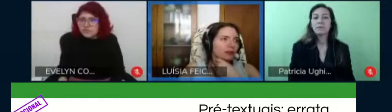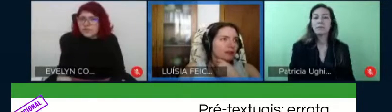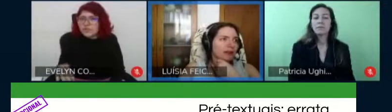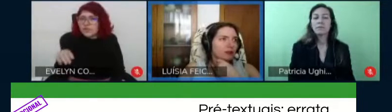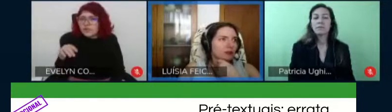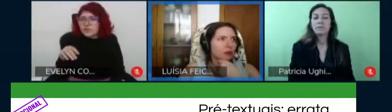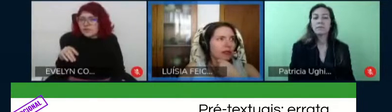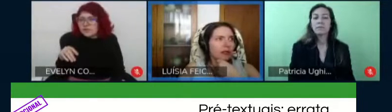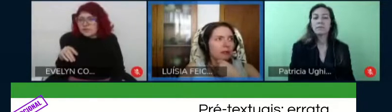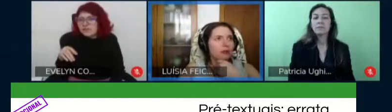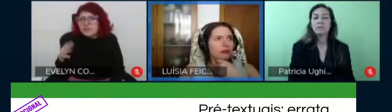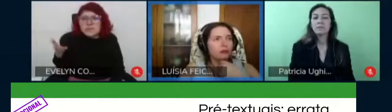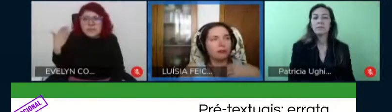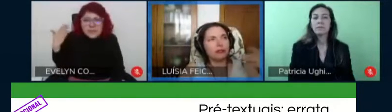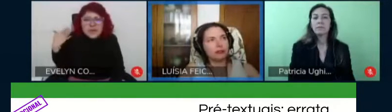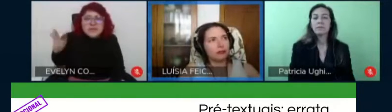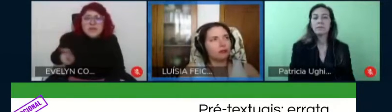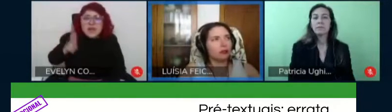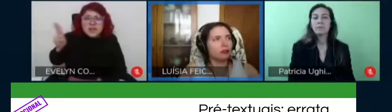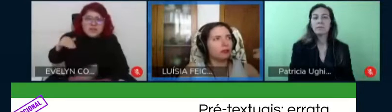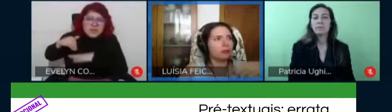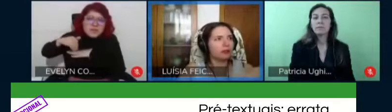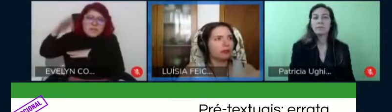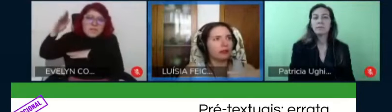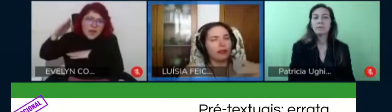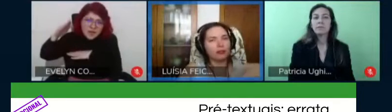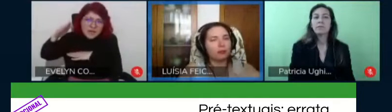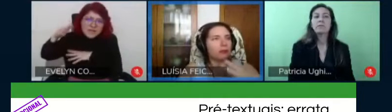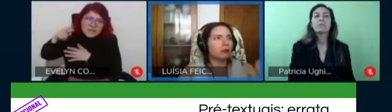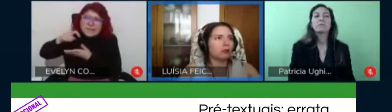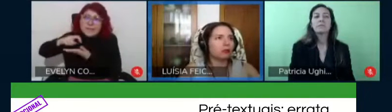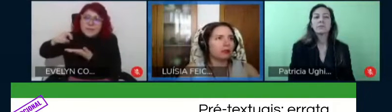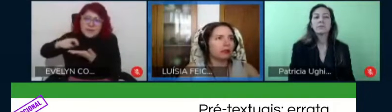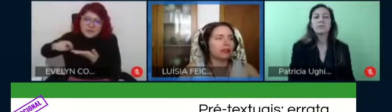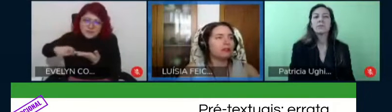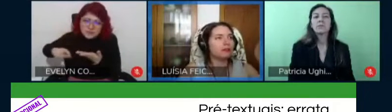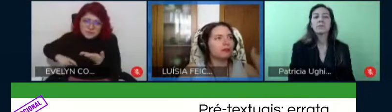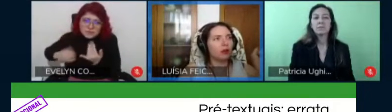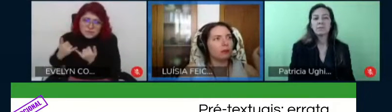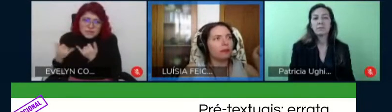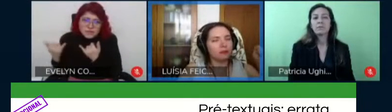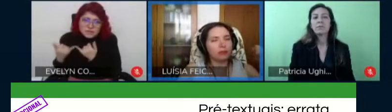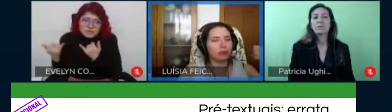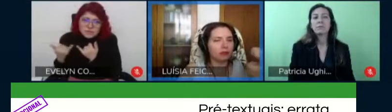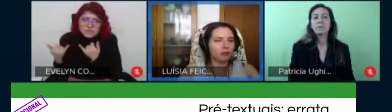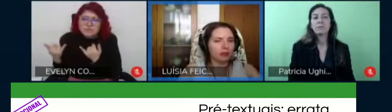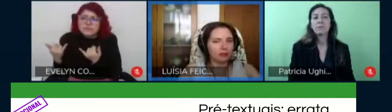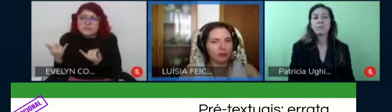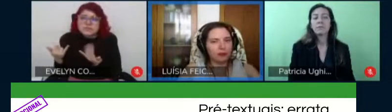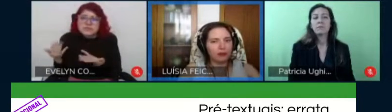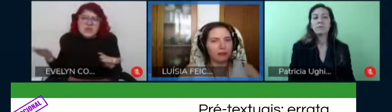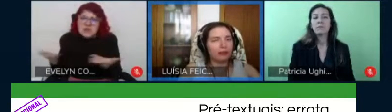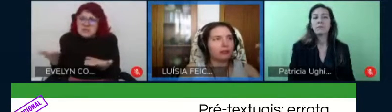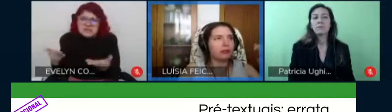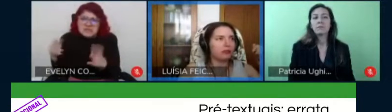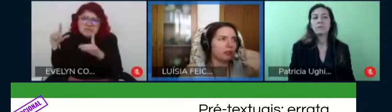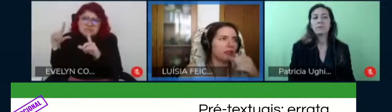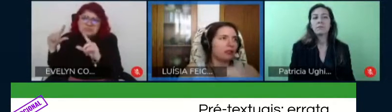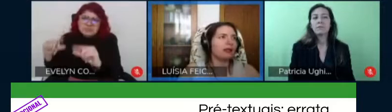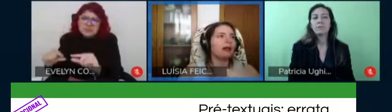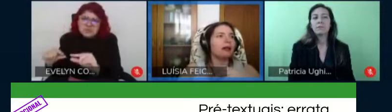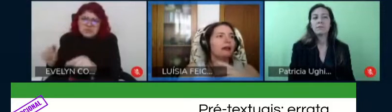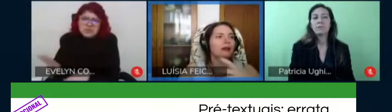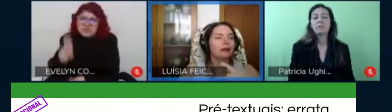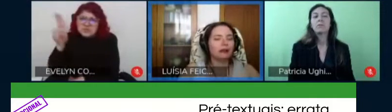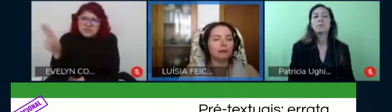eu usava-se mais quando era época de impressão, então precisava já imprimir 3 cópias, porque eram 3 pessoas na banca que eu